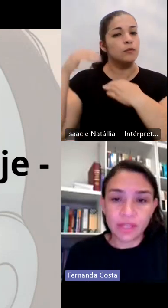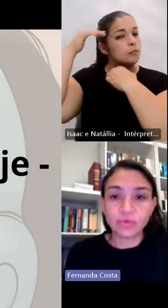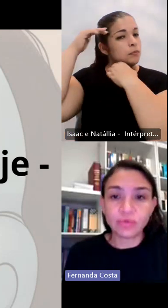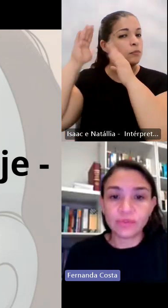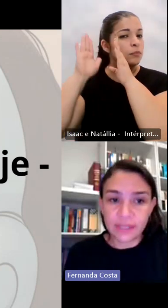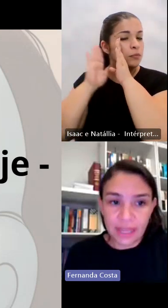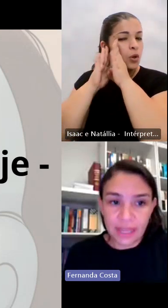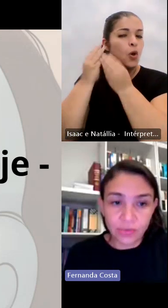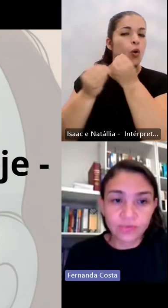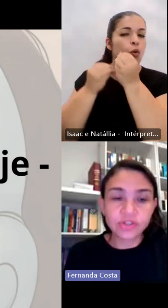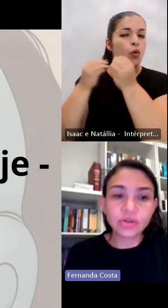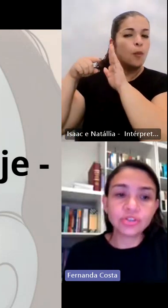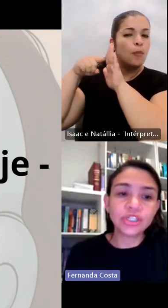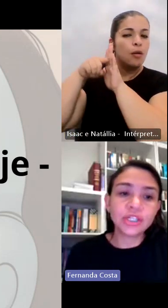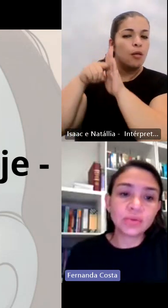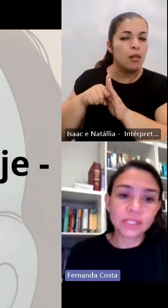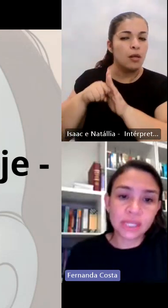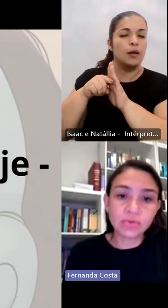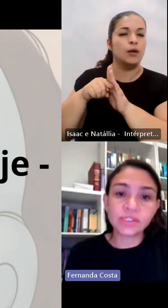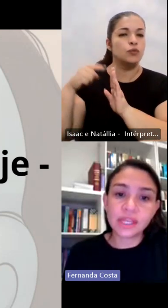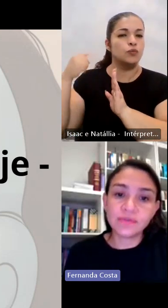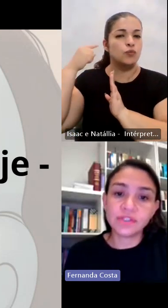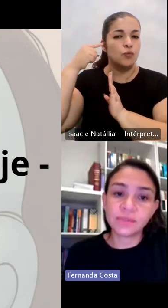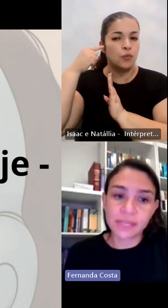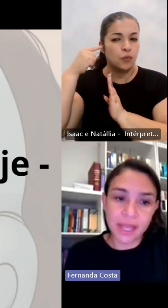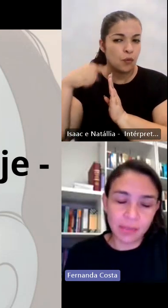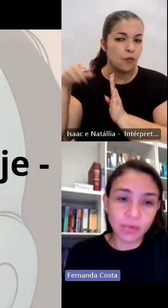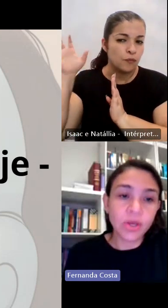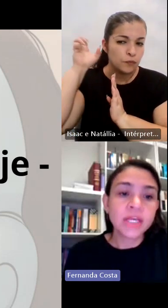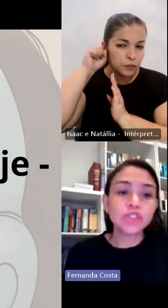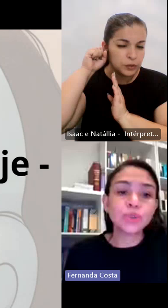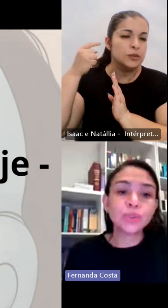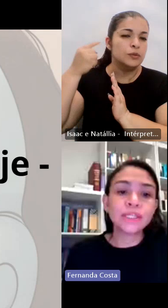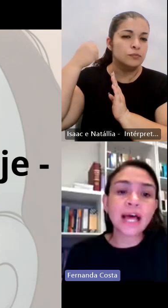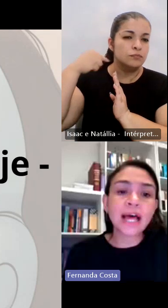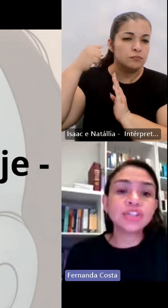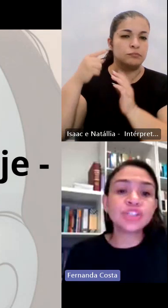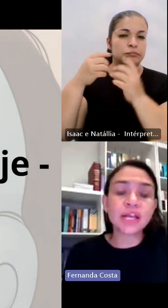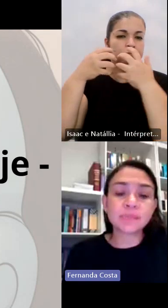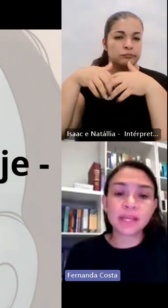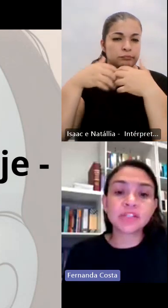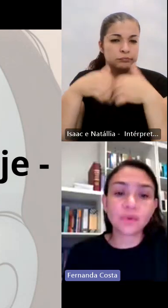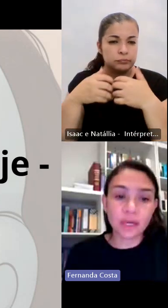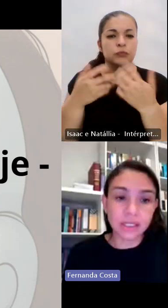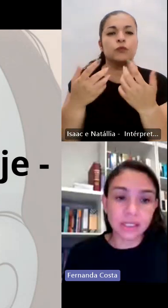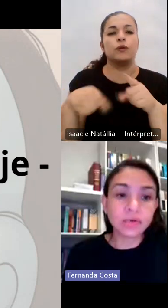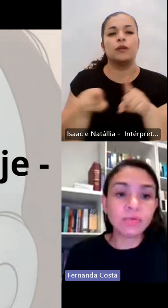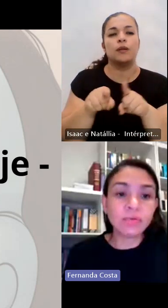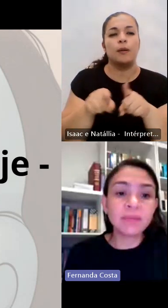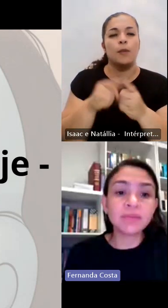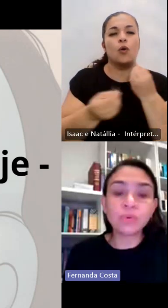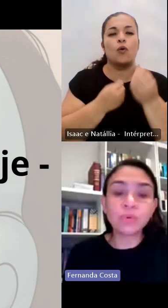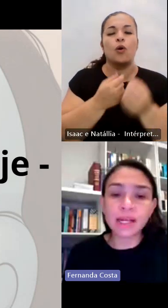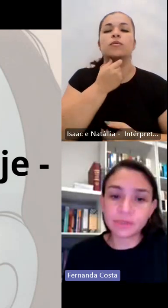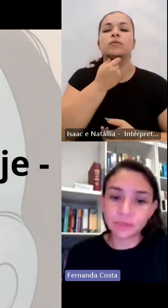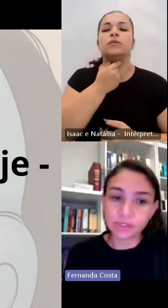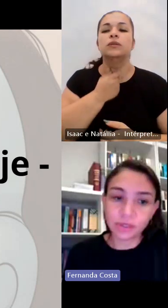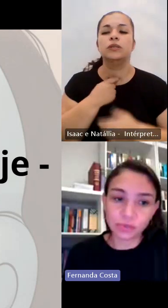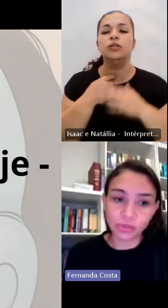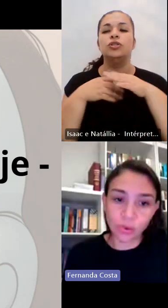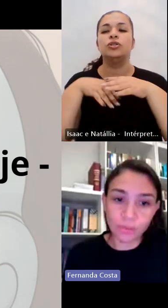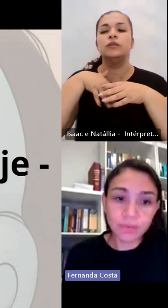ouvido médio e do ouvido interno, fisiologia da audição, dos nervos e do cérebro, estrutura da laringe e das pregas vocais, o movimento do ar